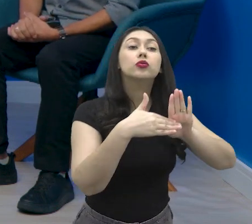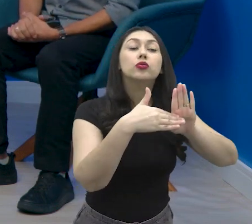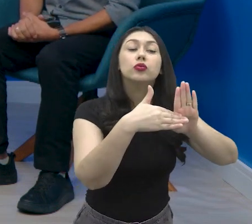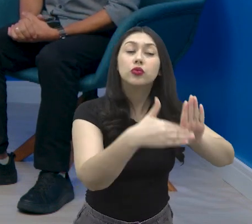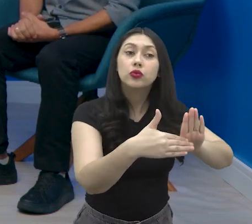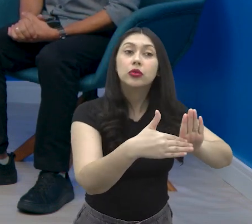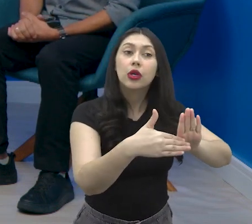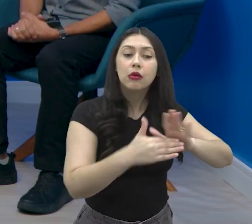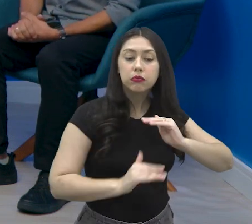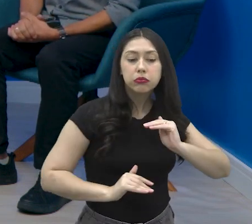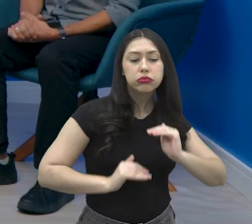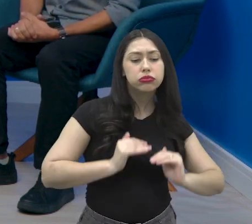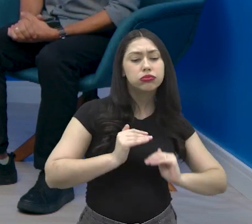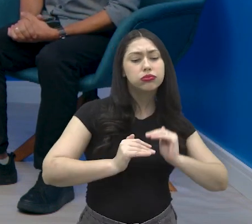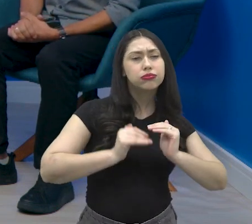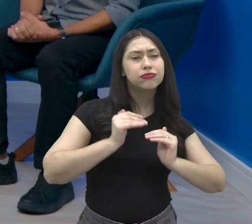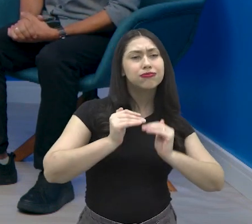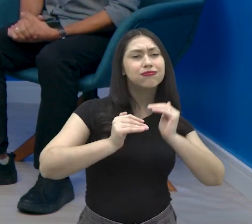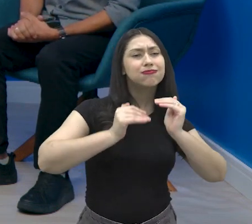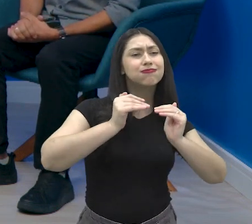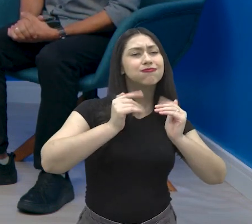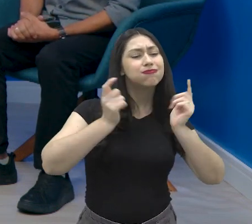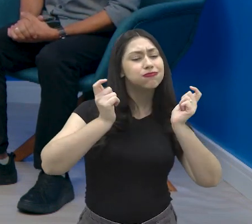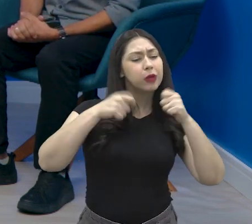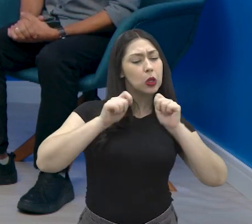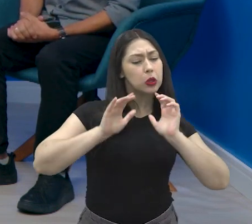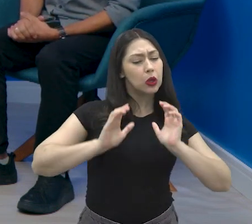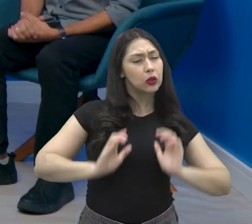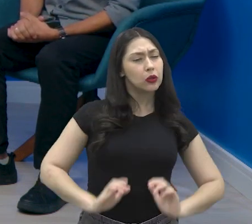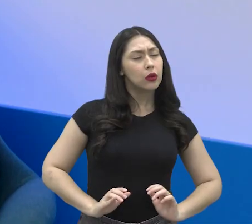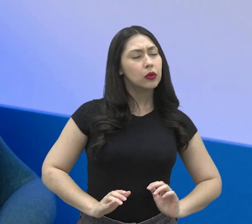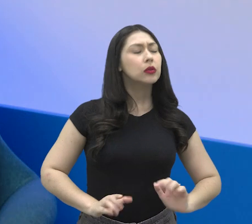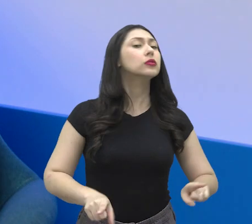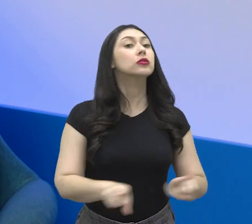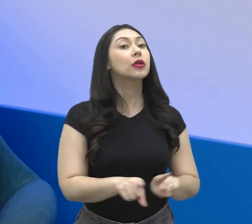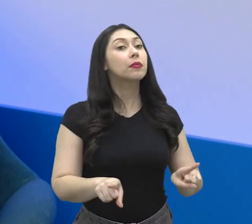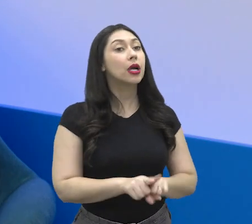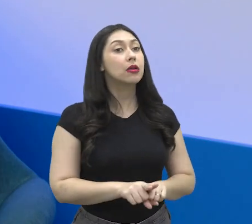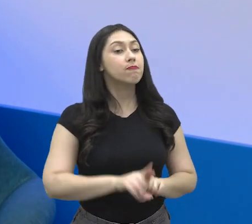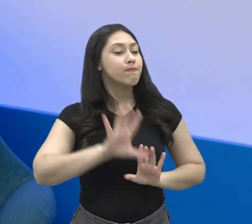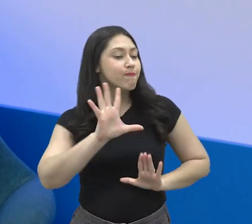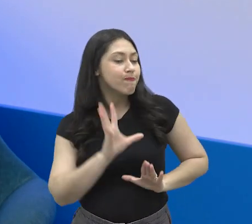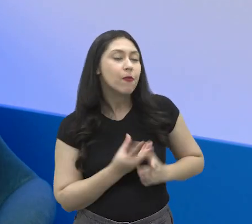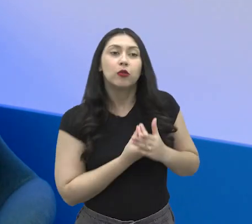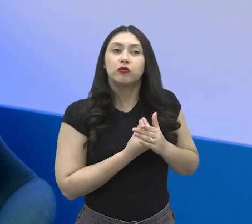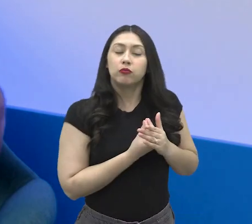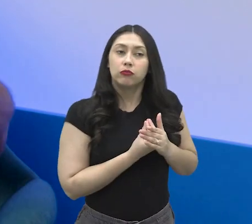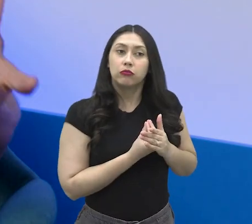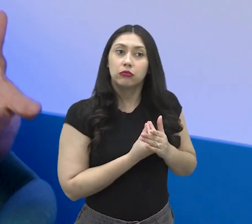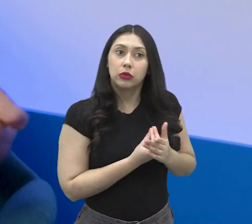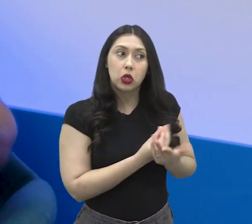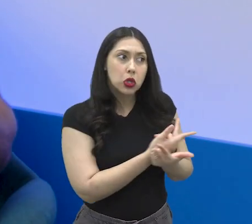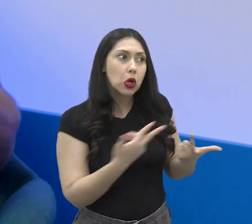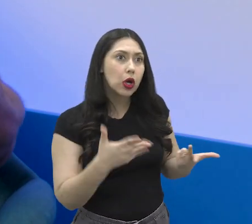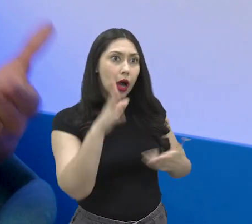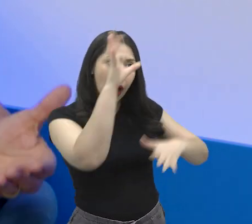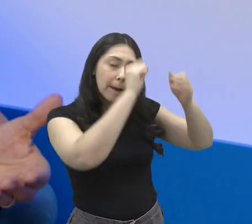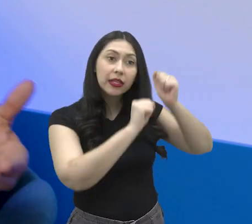com que ela desenvolva a sua capacidade de cidadania e levar isso para a vida. Então, tudo que a gente aprende no